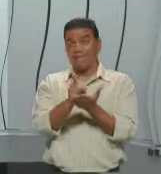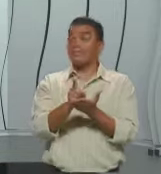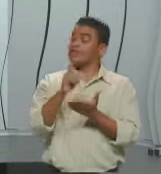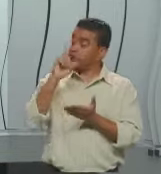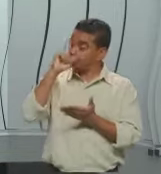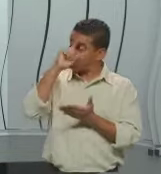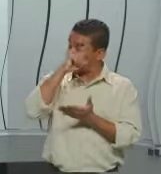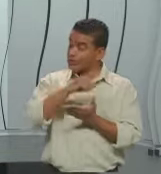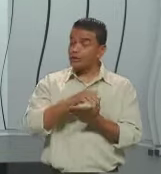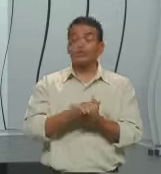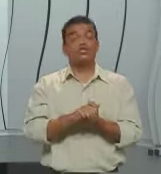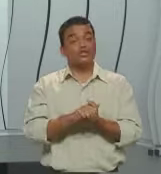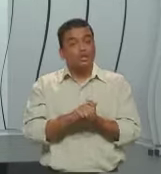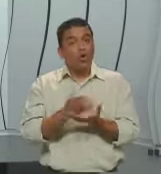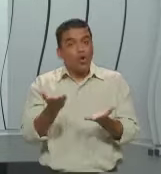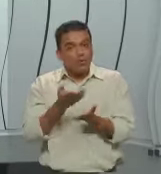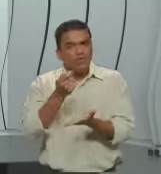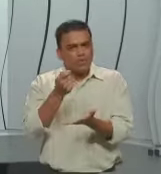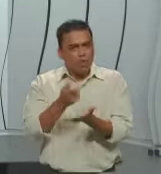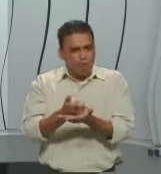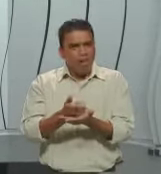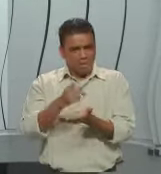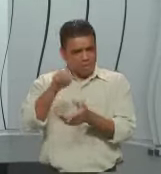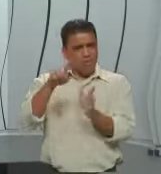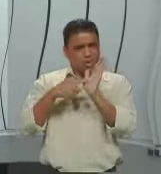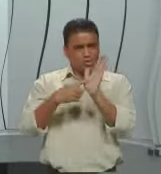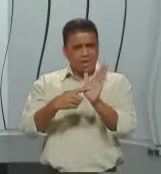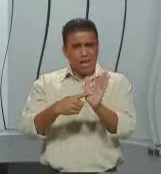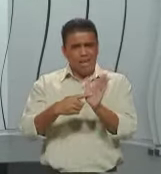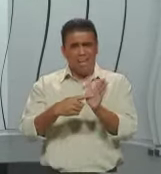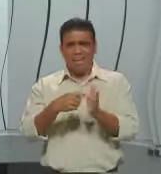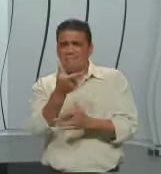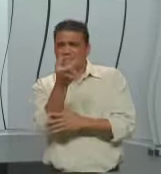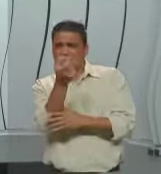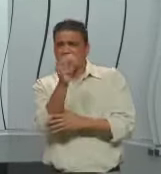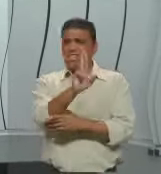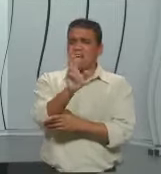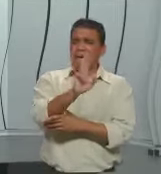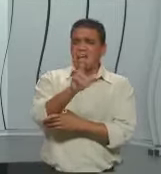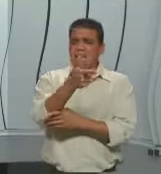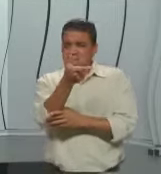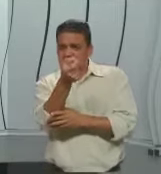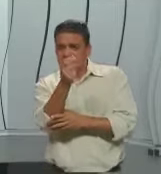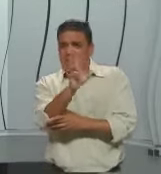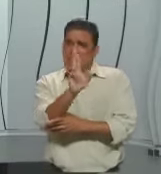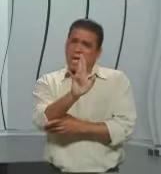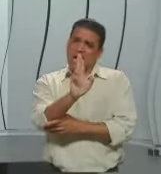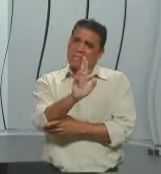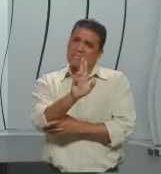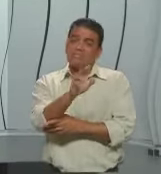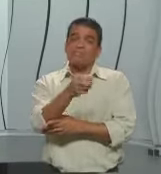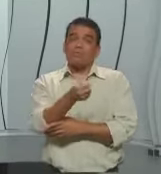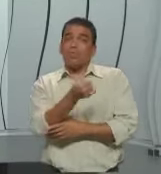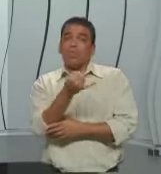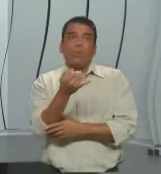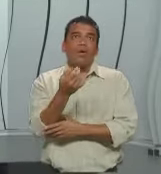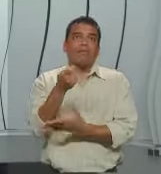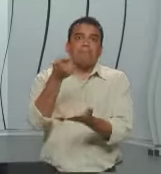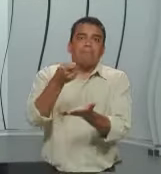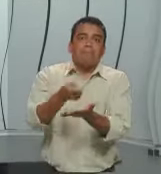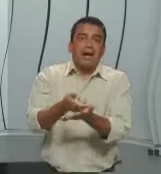compra aparelhos desse tipo, vou mostrar um daqui a pouco, custam menos de R$20. Então é uma coisa que o valor financeiro hoje não é